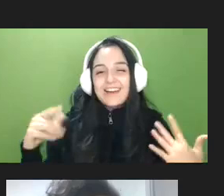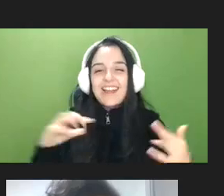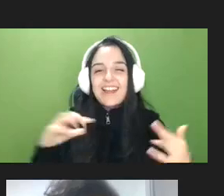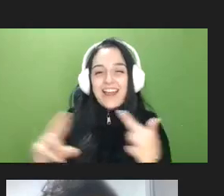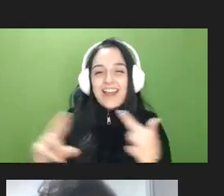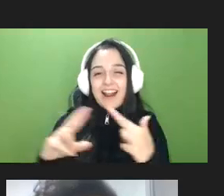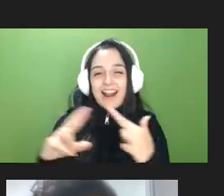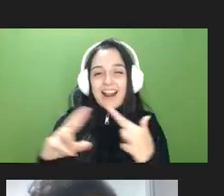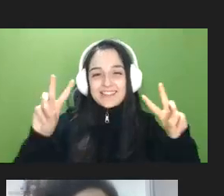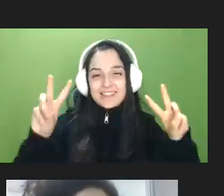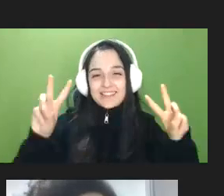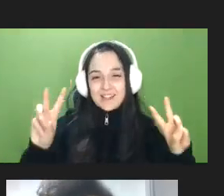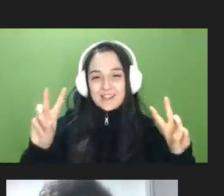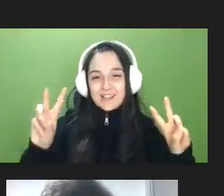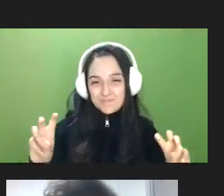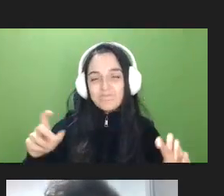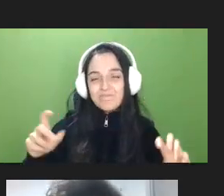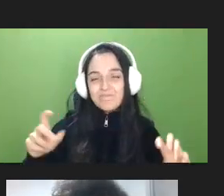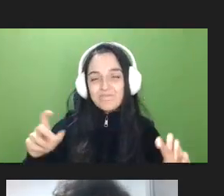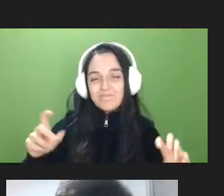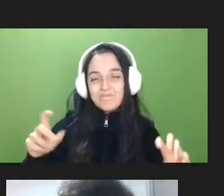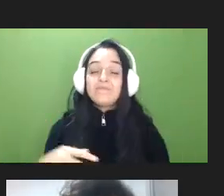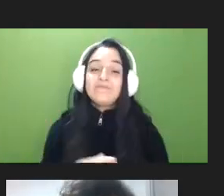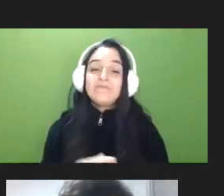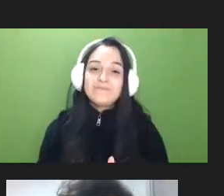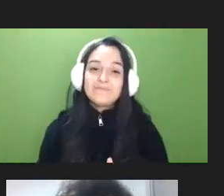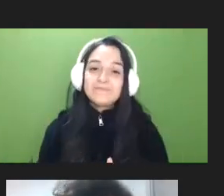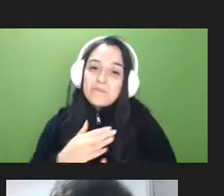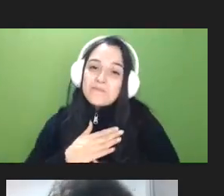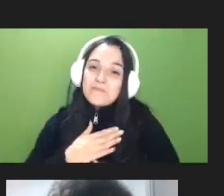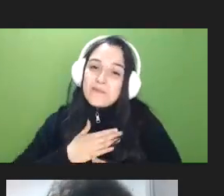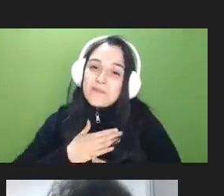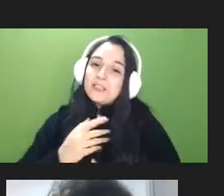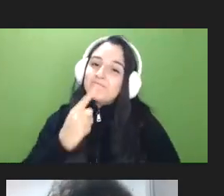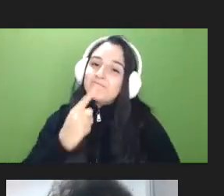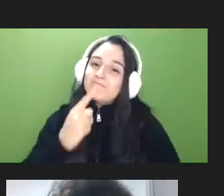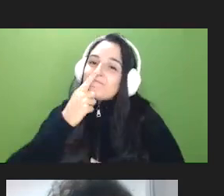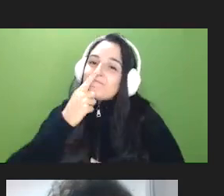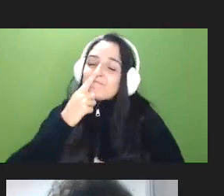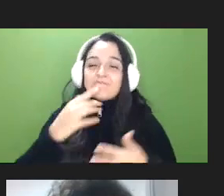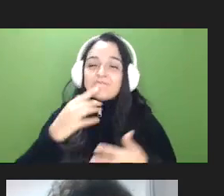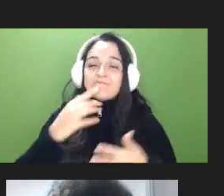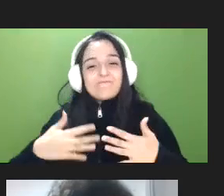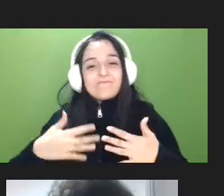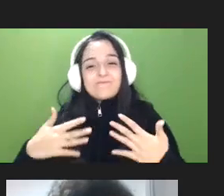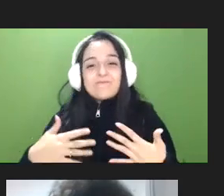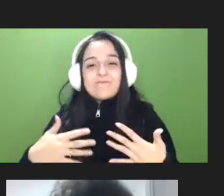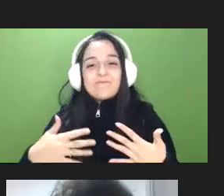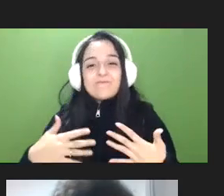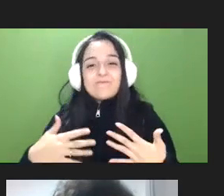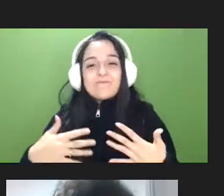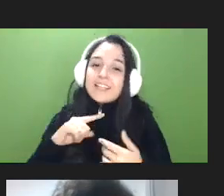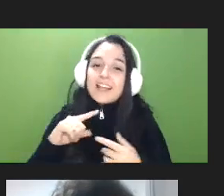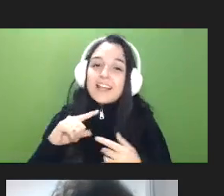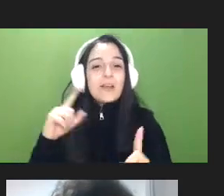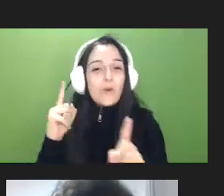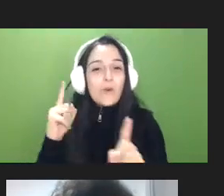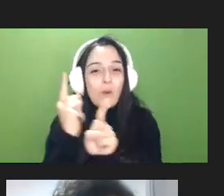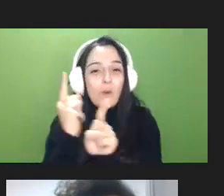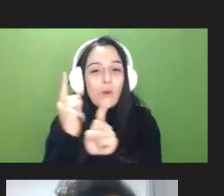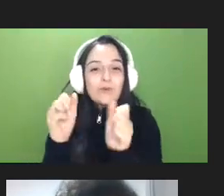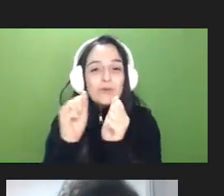E para mim é um afeto alegre mesmo poder ter tido esse encontro, poder